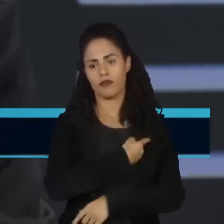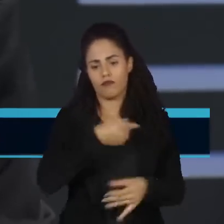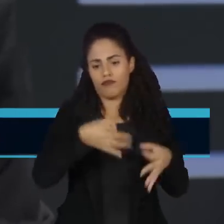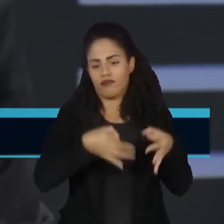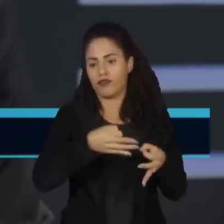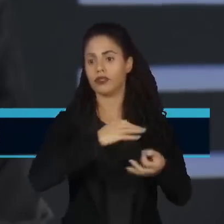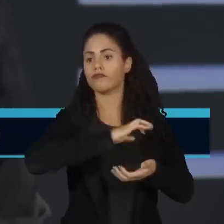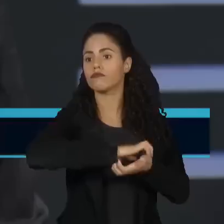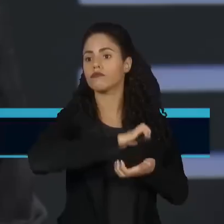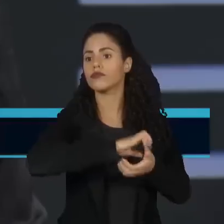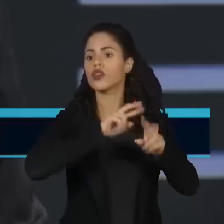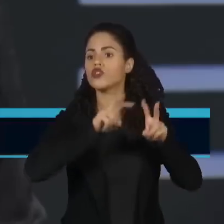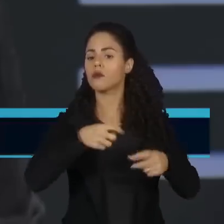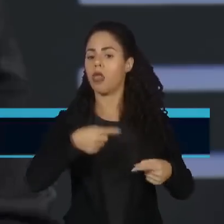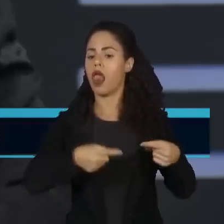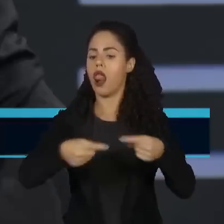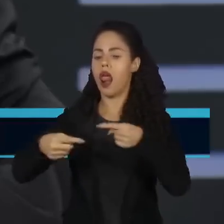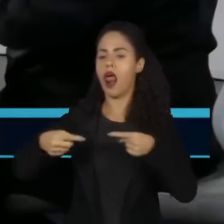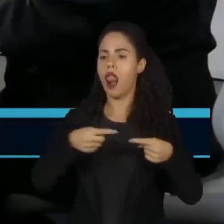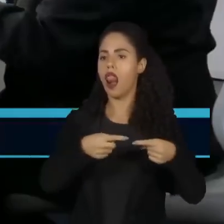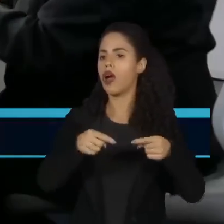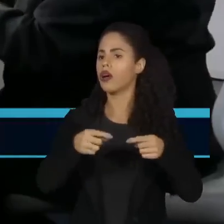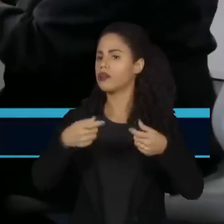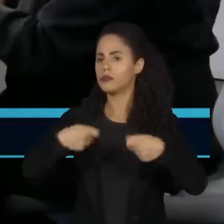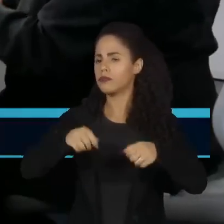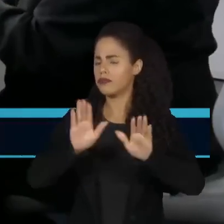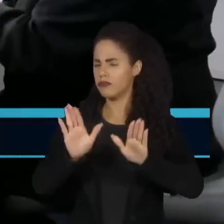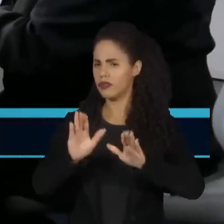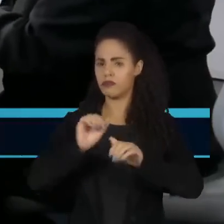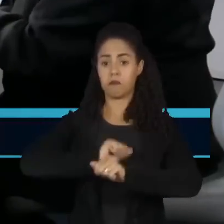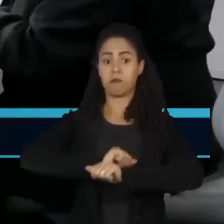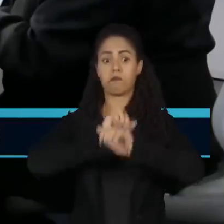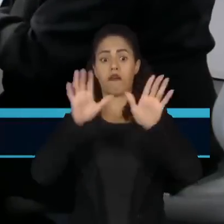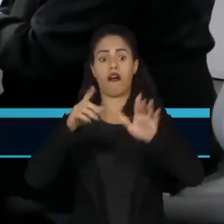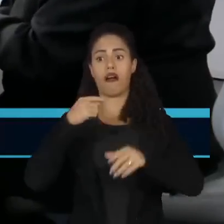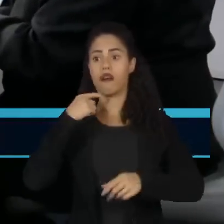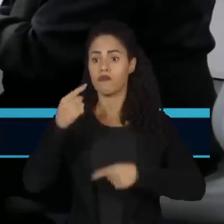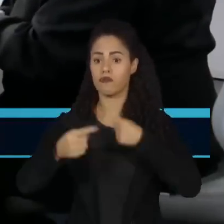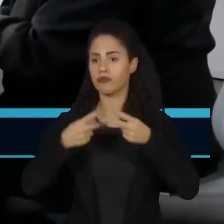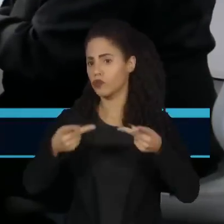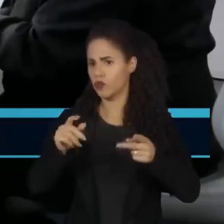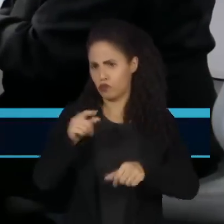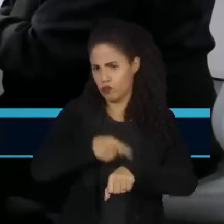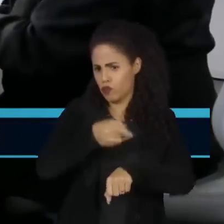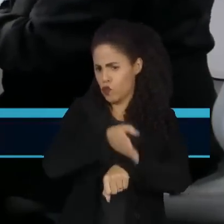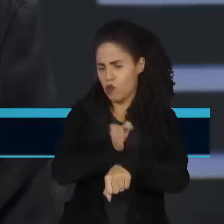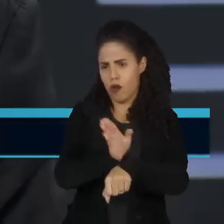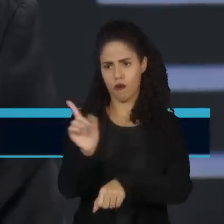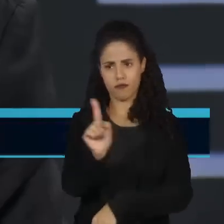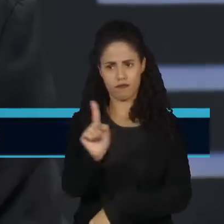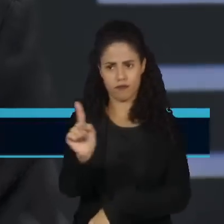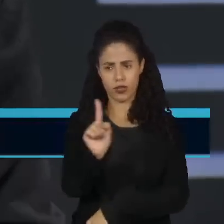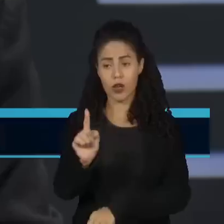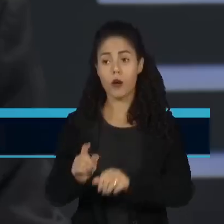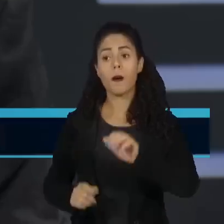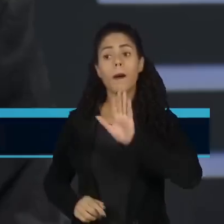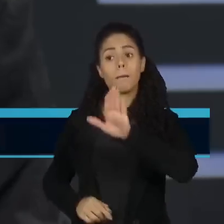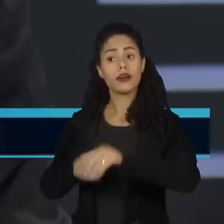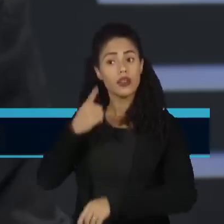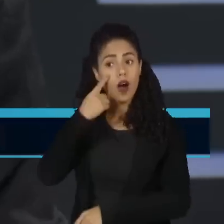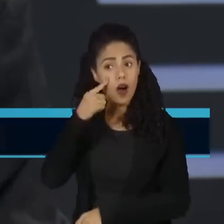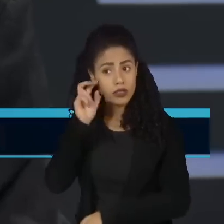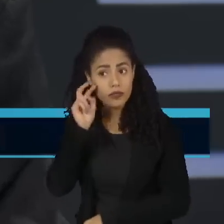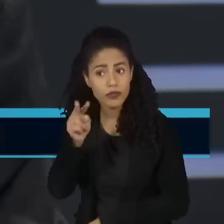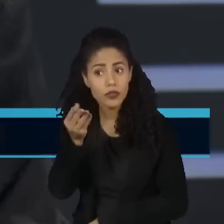STF, não deve ficar falando de política por aí, não deve transparecer nenhum vínculo ideológico em lugar nenhum. Mas veja que foi todo